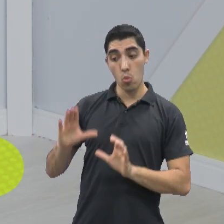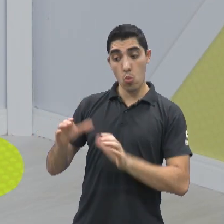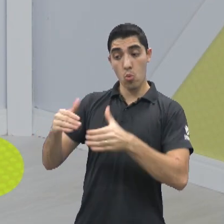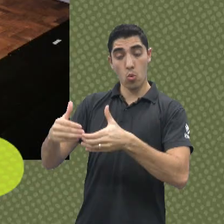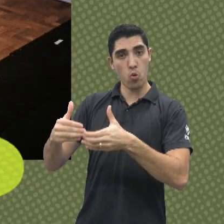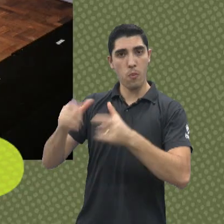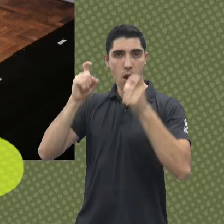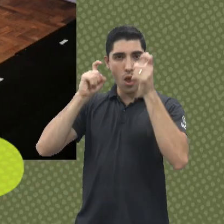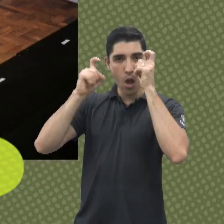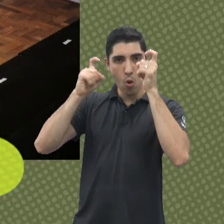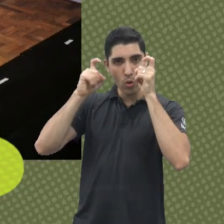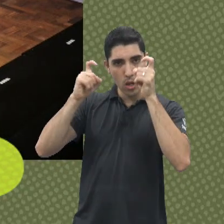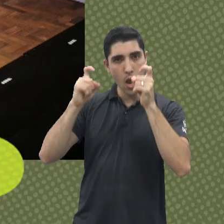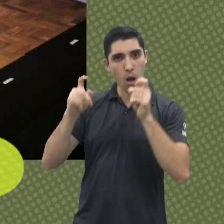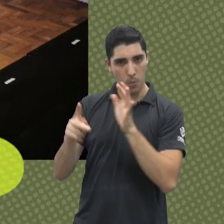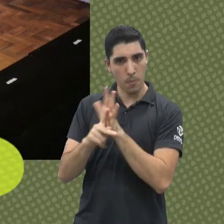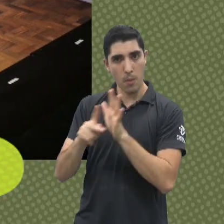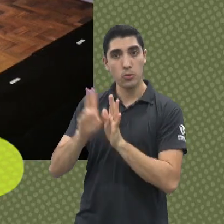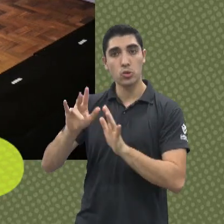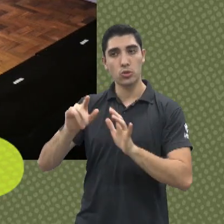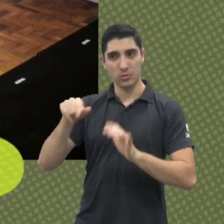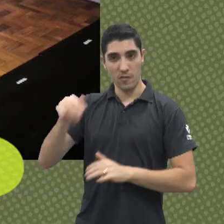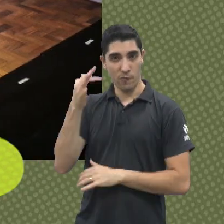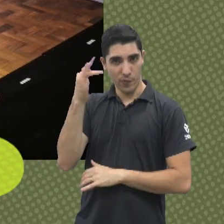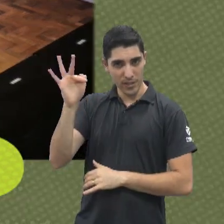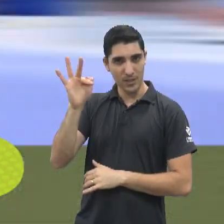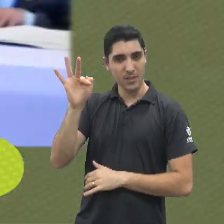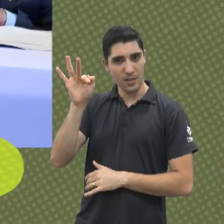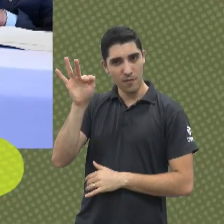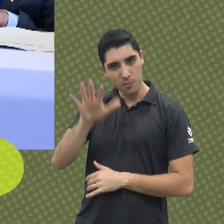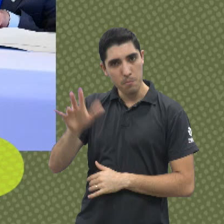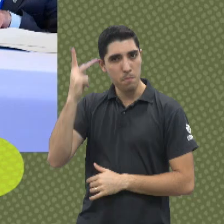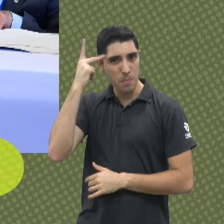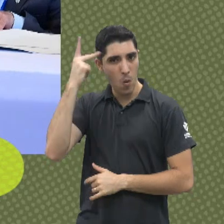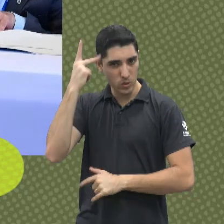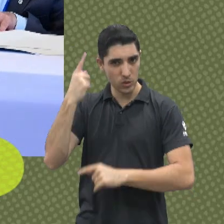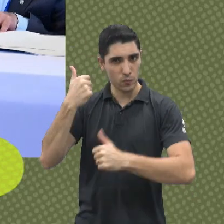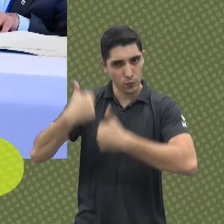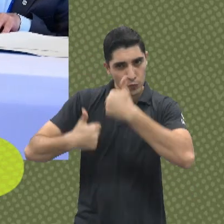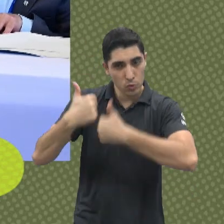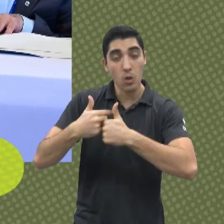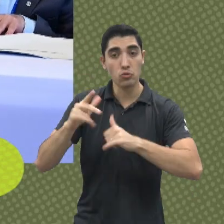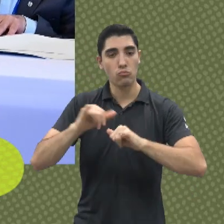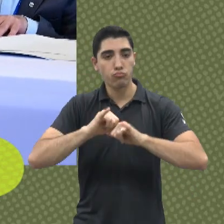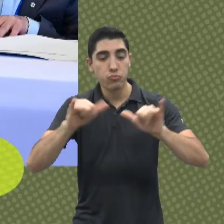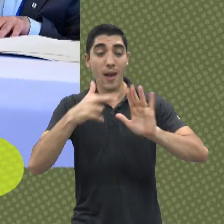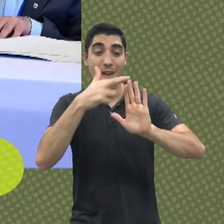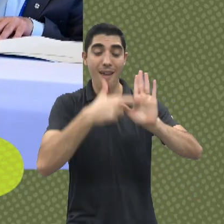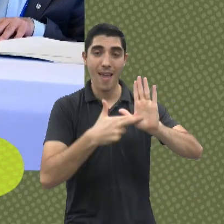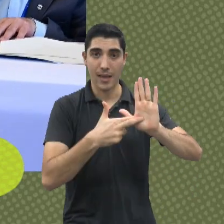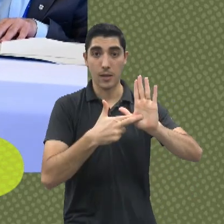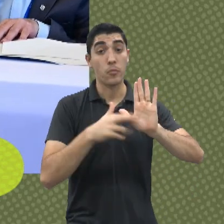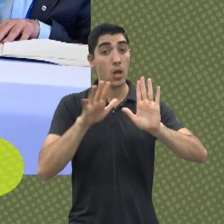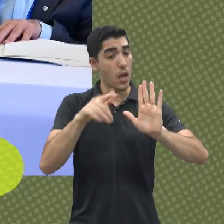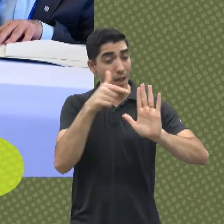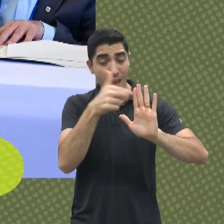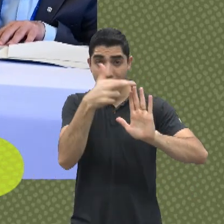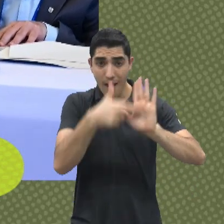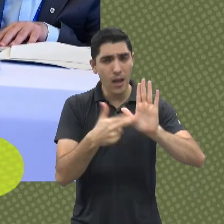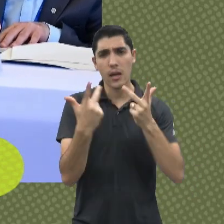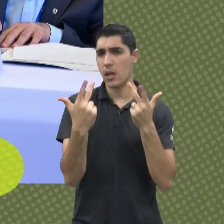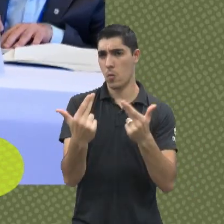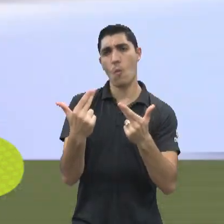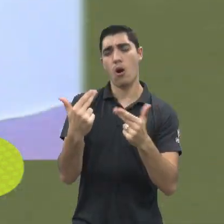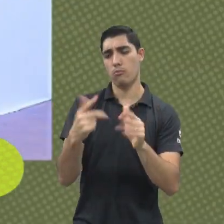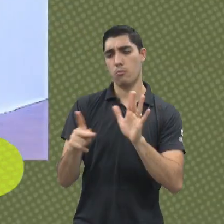as datas e as regras para a competição, né, para a Série A2 de 2025. O formato é o mesmo dos últimos anos, 16 times